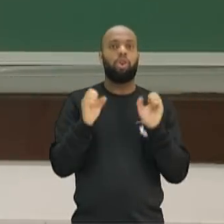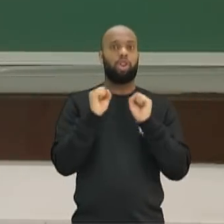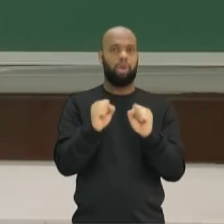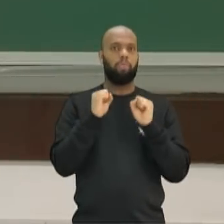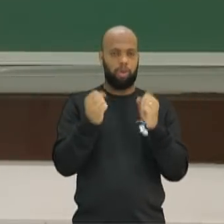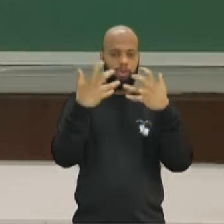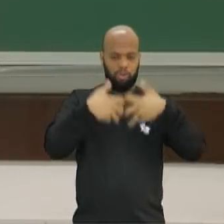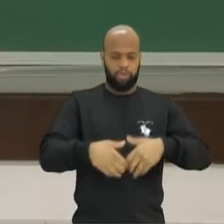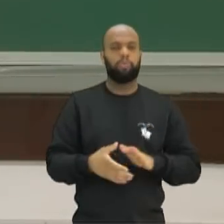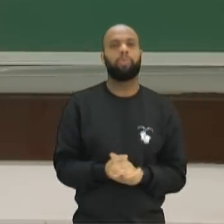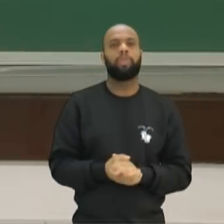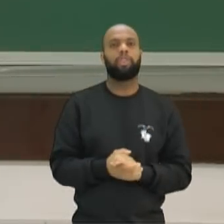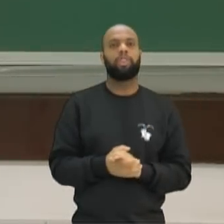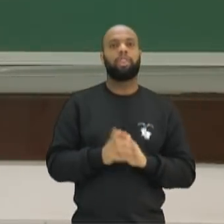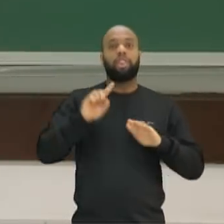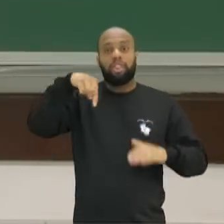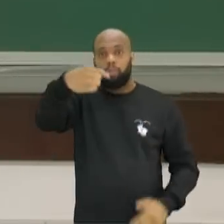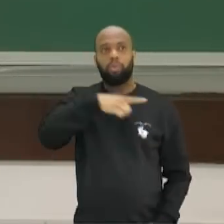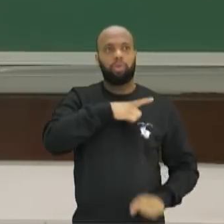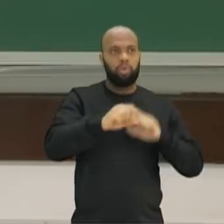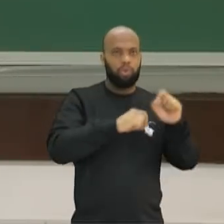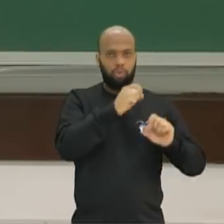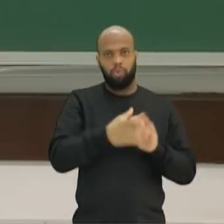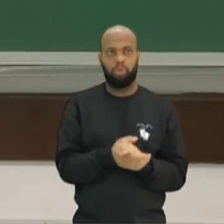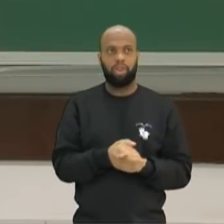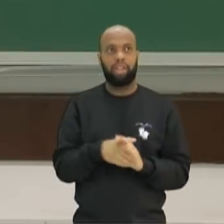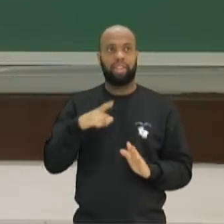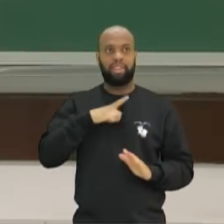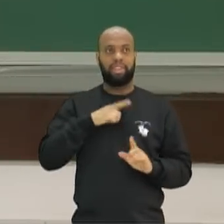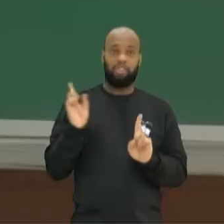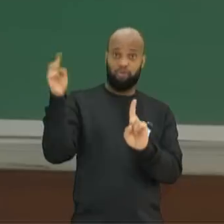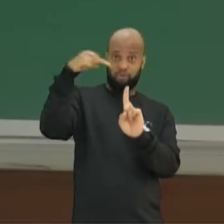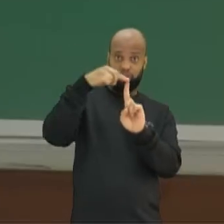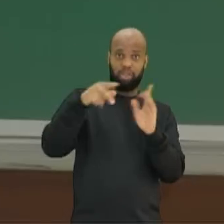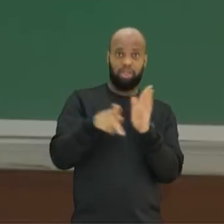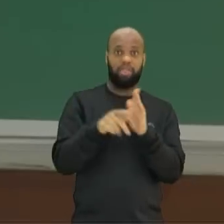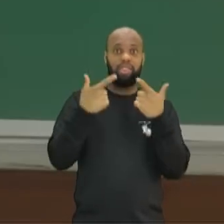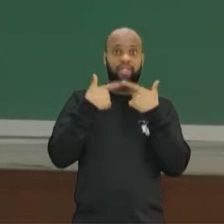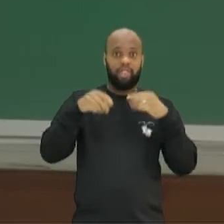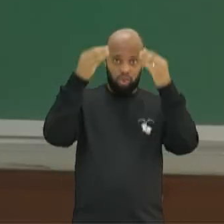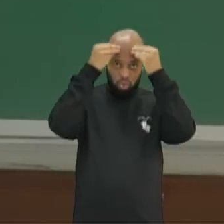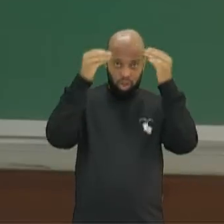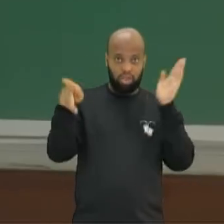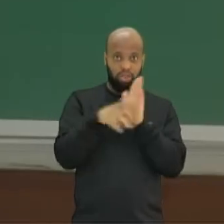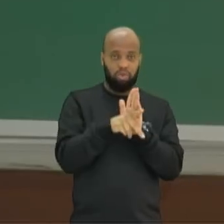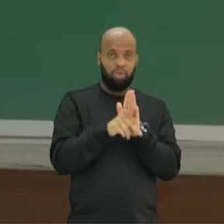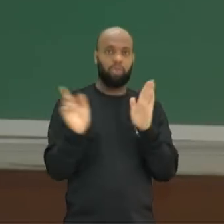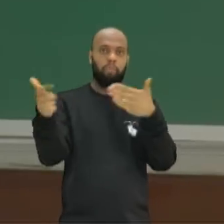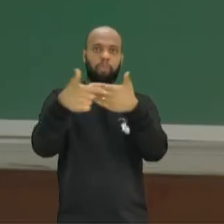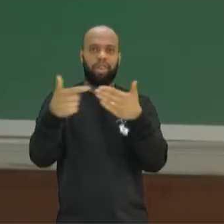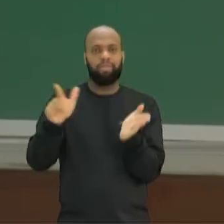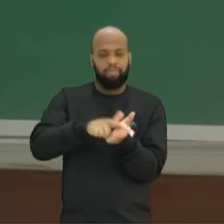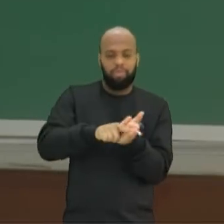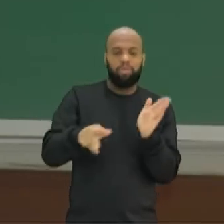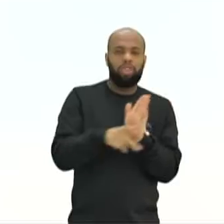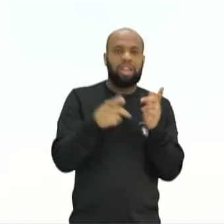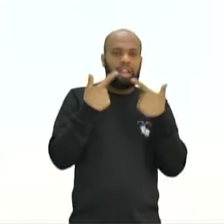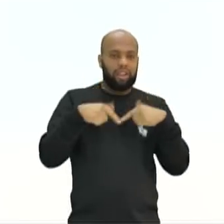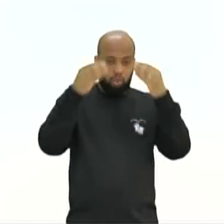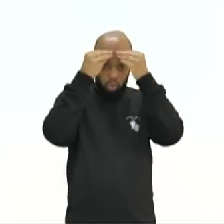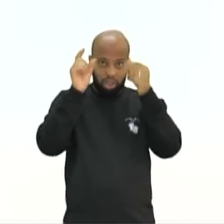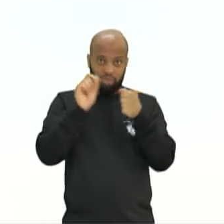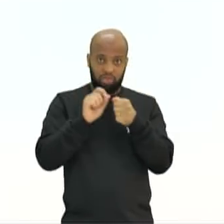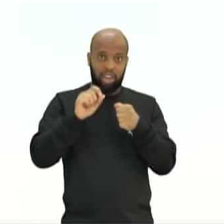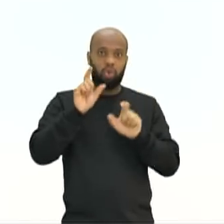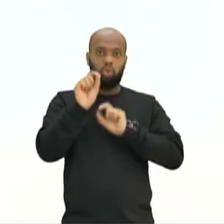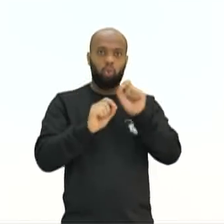funcionar. Depois, nós temos que as funções da linguagem dizem respeito aos papéis que a linguagem cumpre enquanto